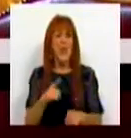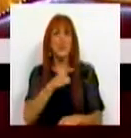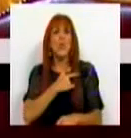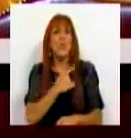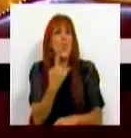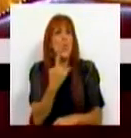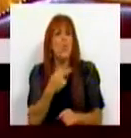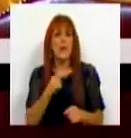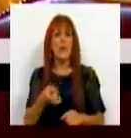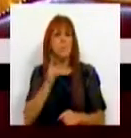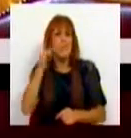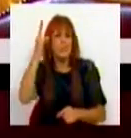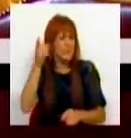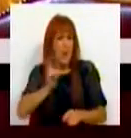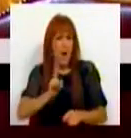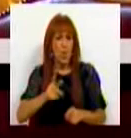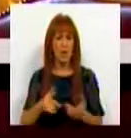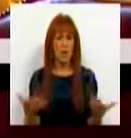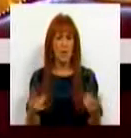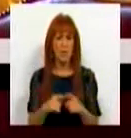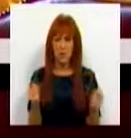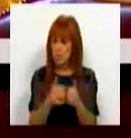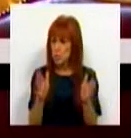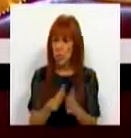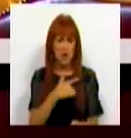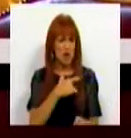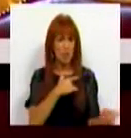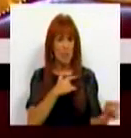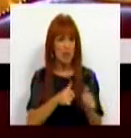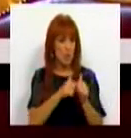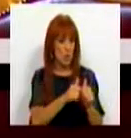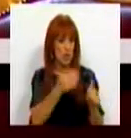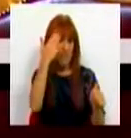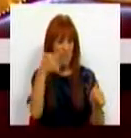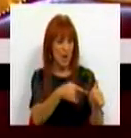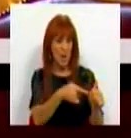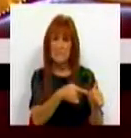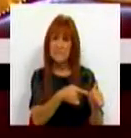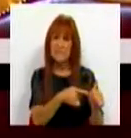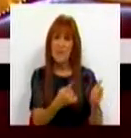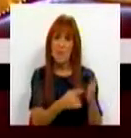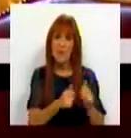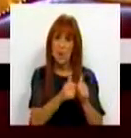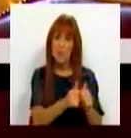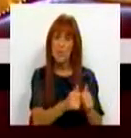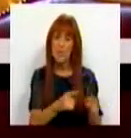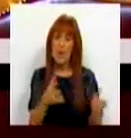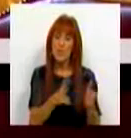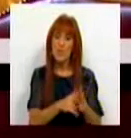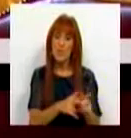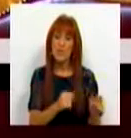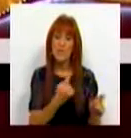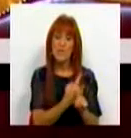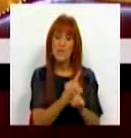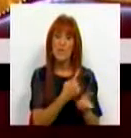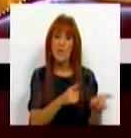turma ilegal, no sentido em que todas as turmas que não cumprem o que está previsto careceram de acompanhamento e aprovação pelos